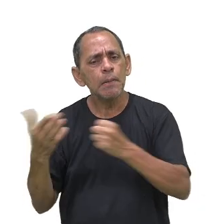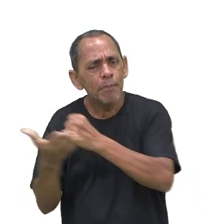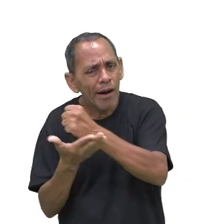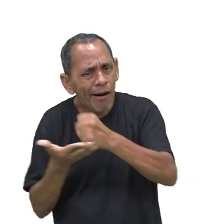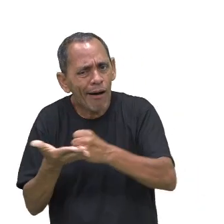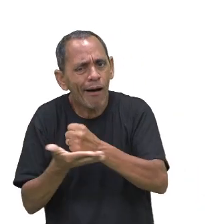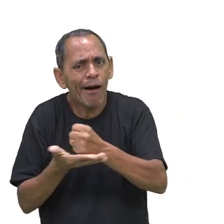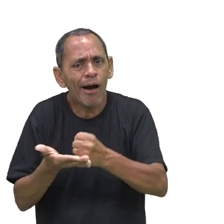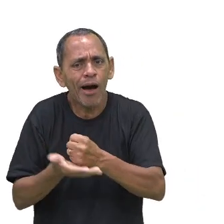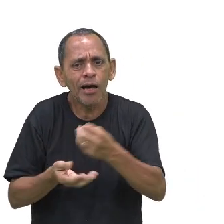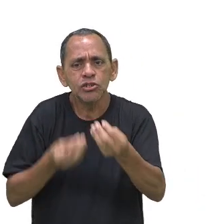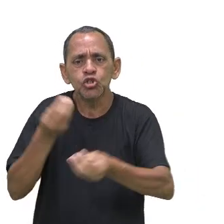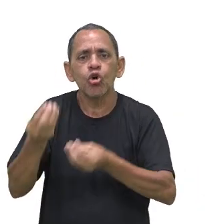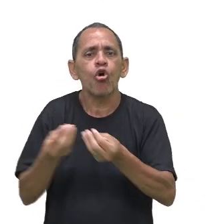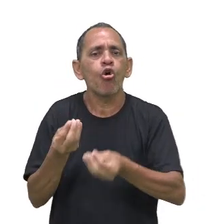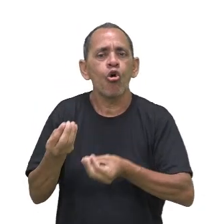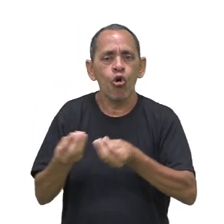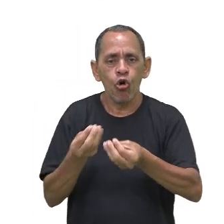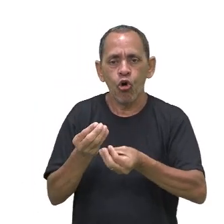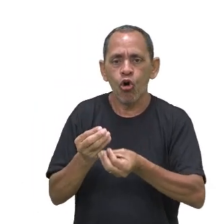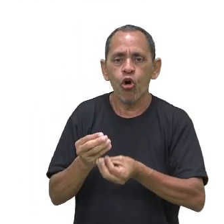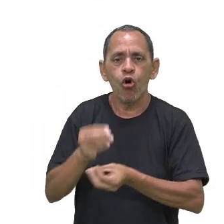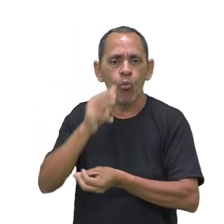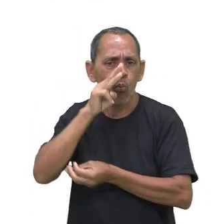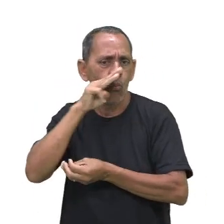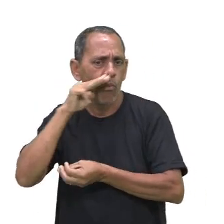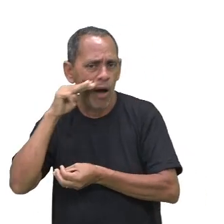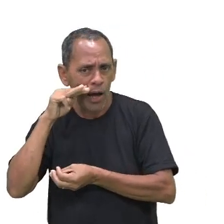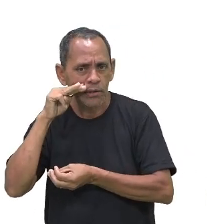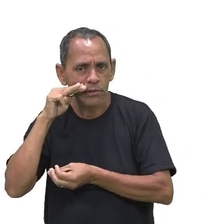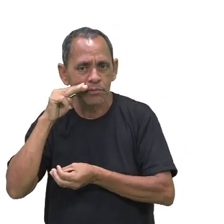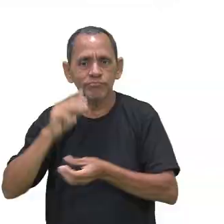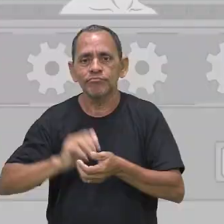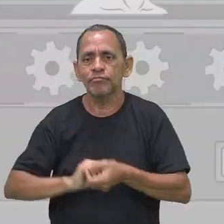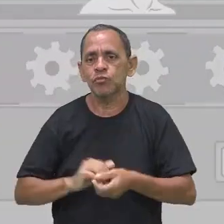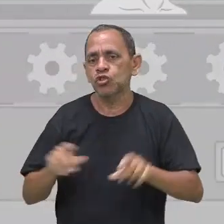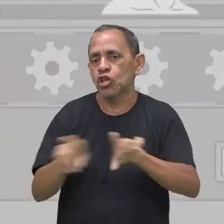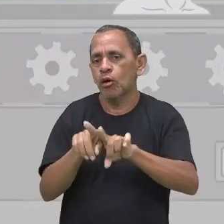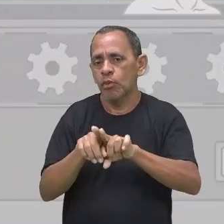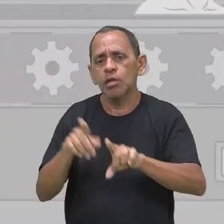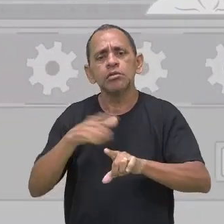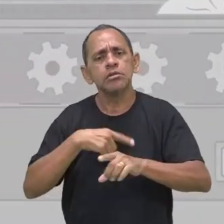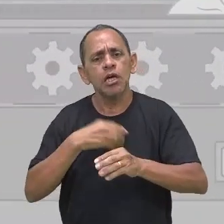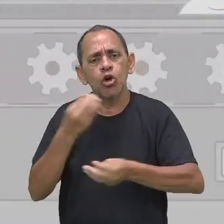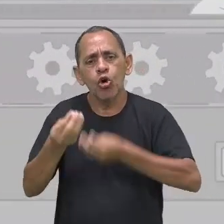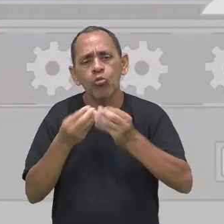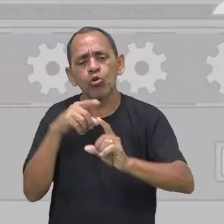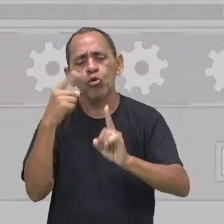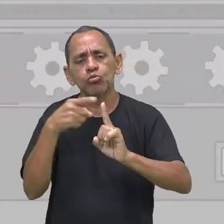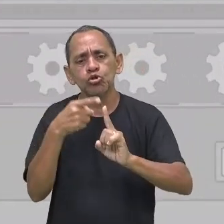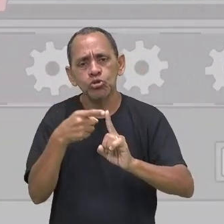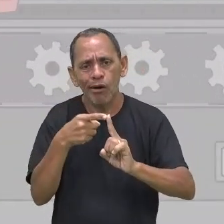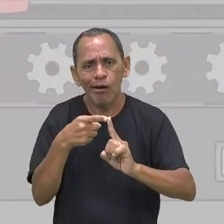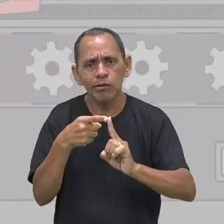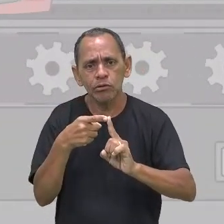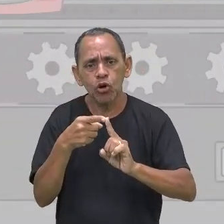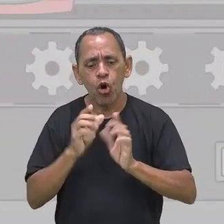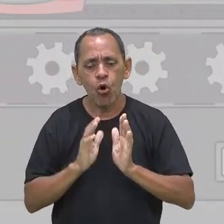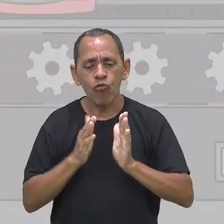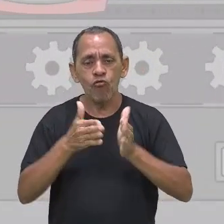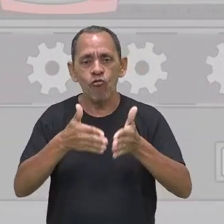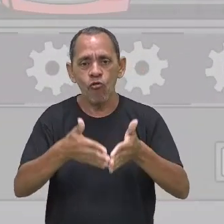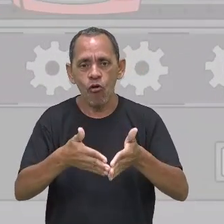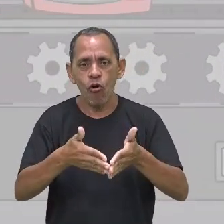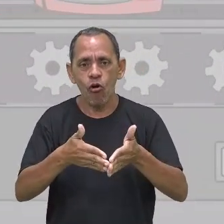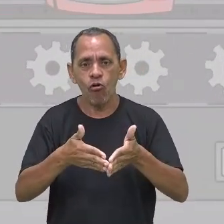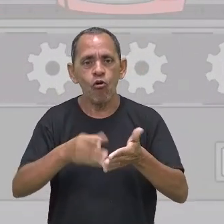tendência da corrente marxista. Então, eles têm como objeto como